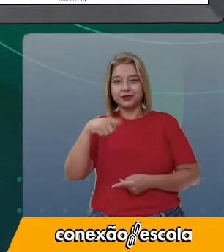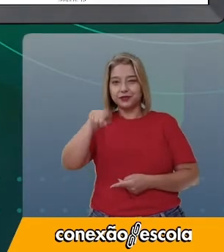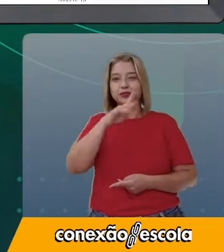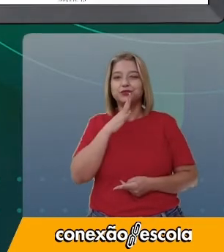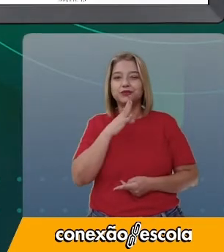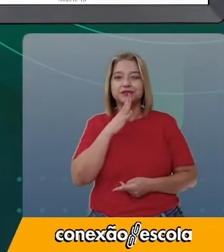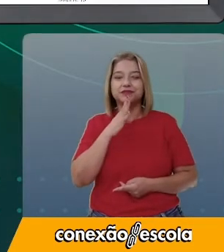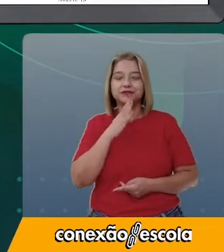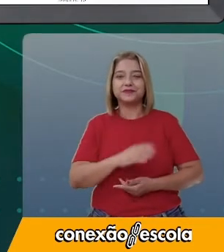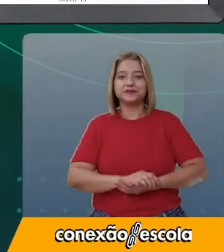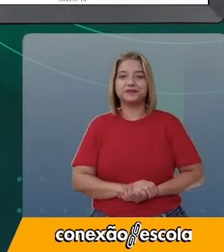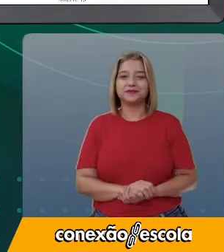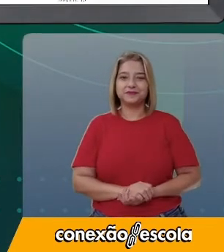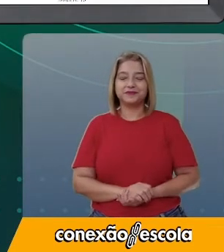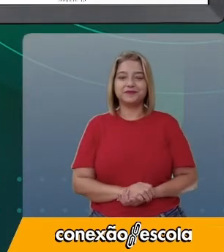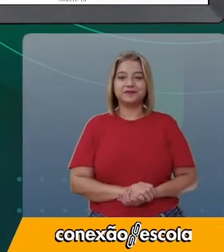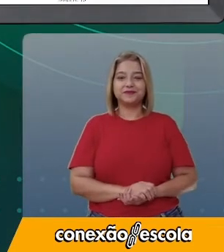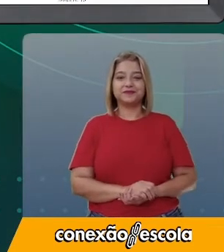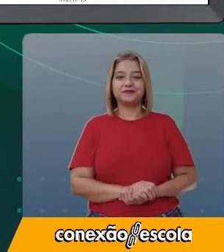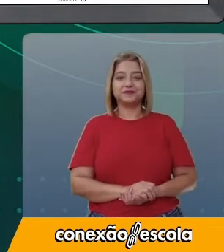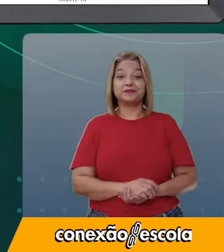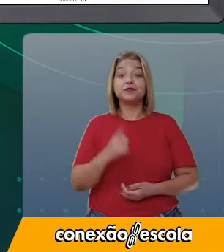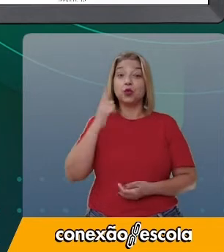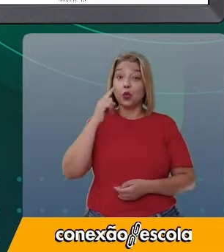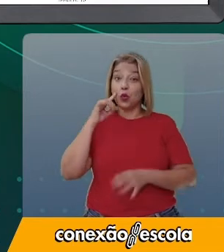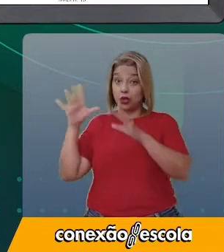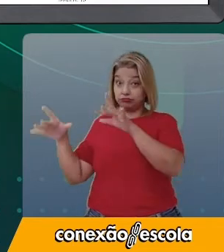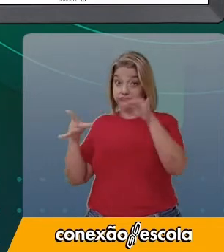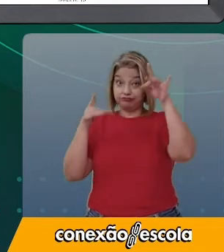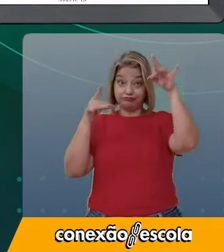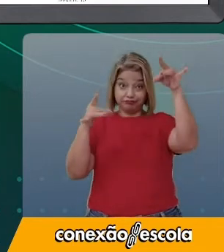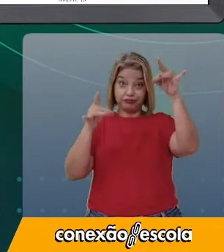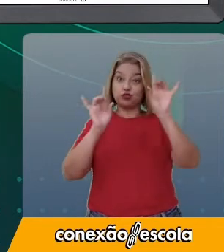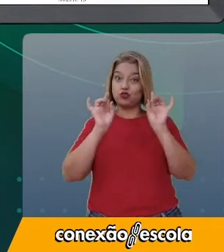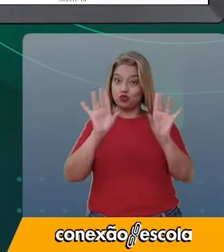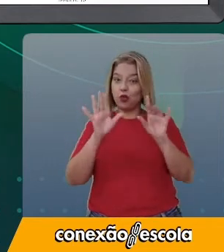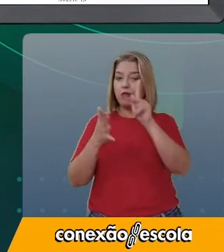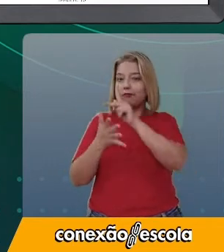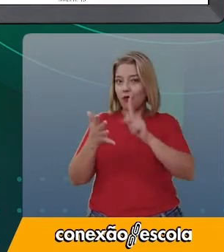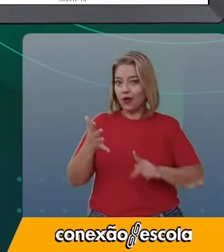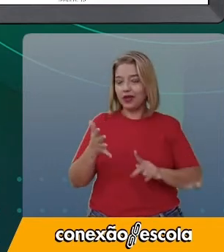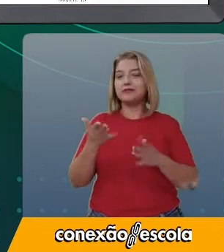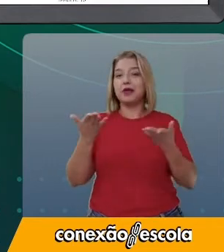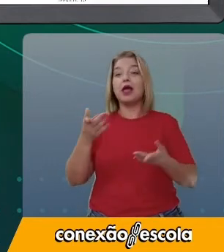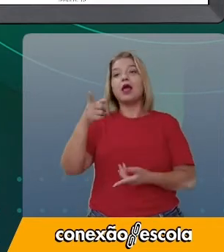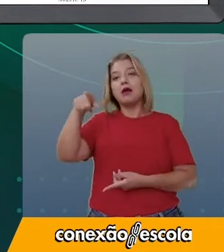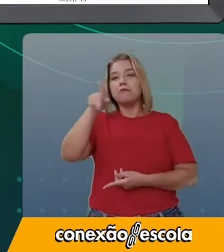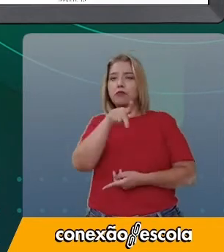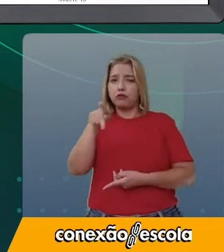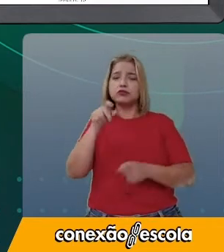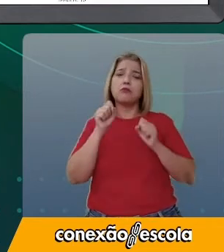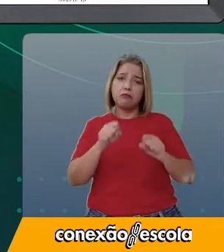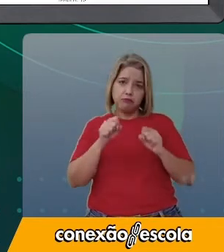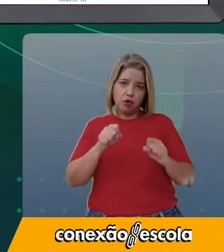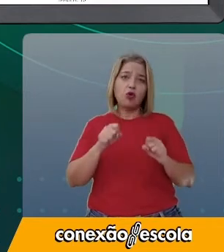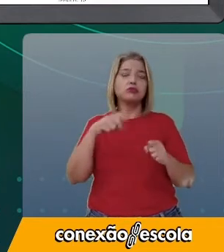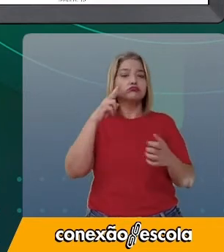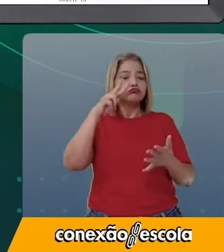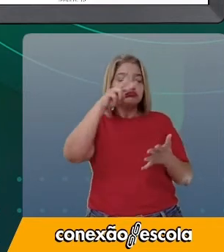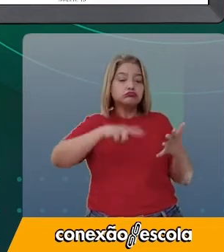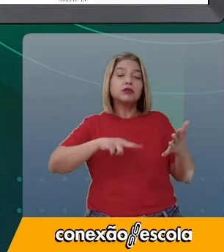vocês conhecerem. Um fragmento do poema, né? Então, a professora depois pode pegar o poema